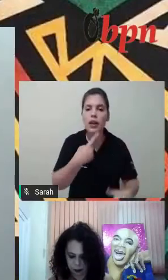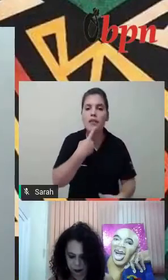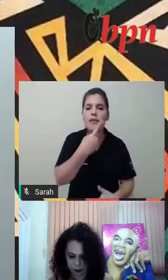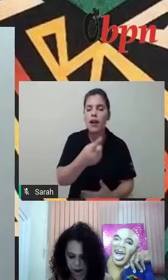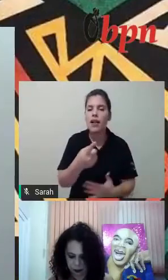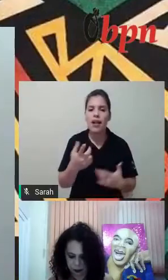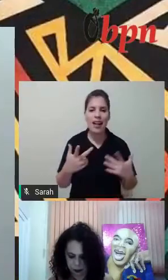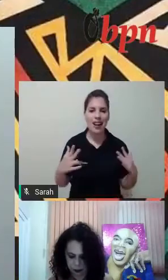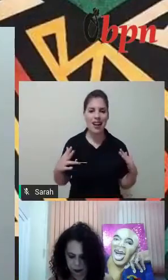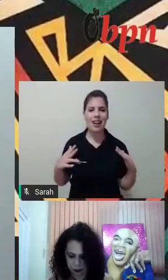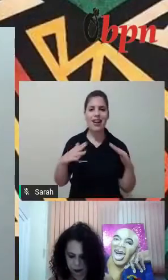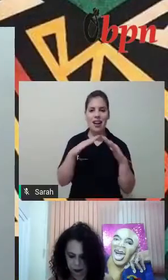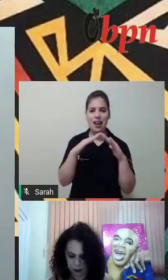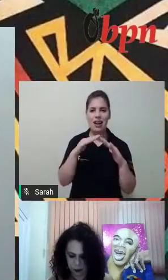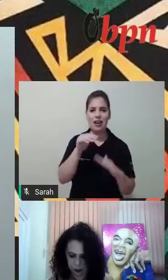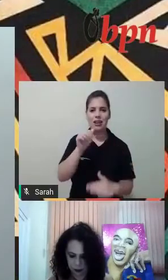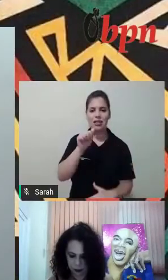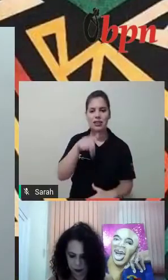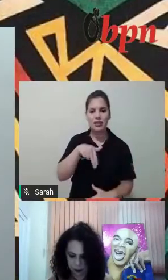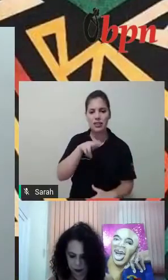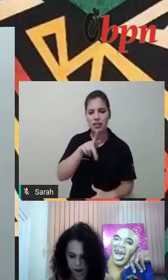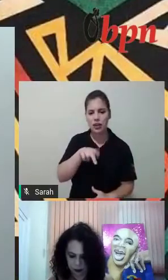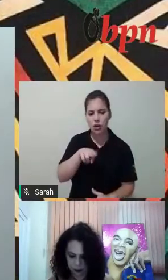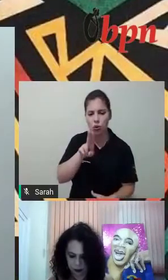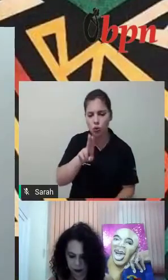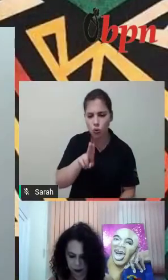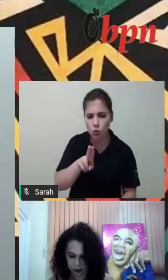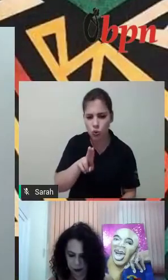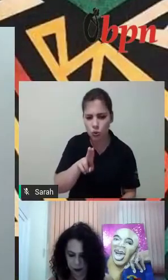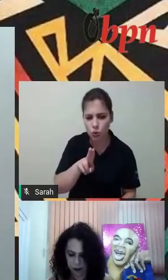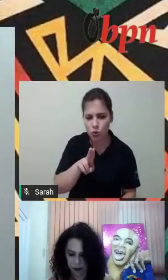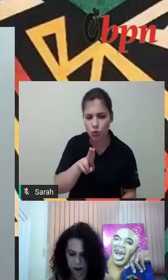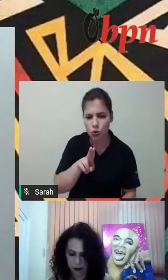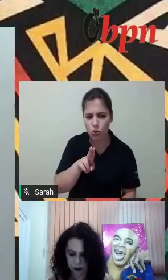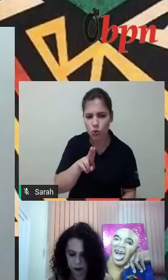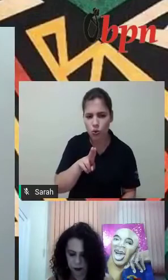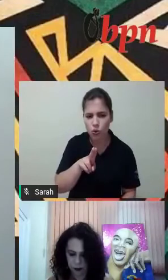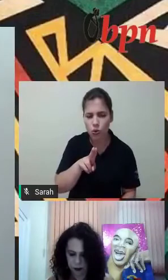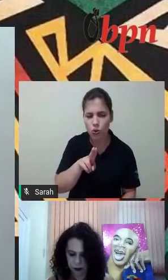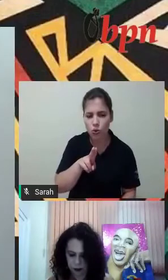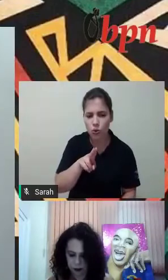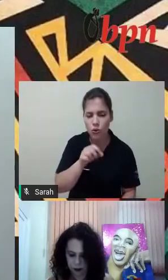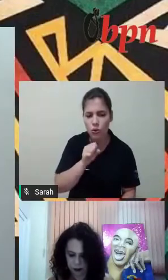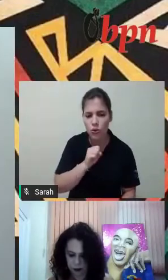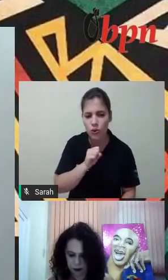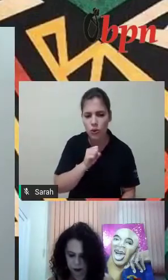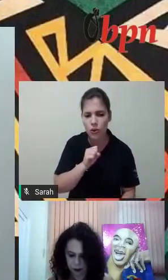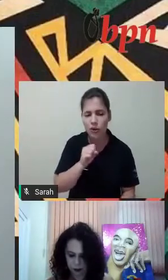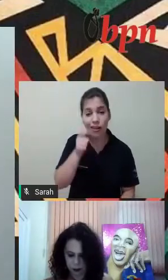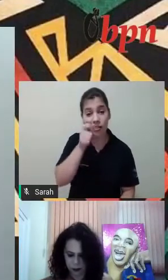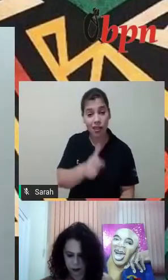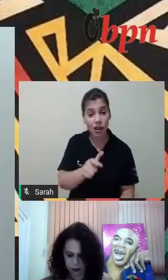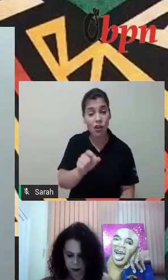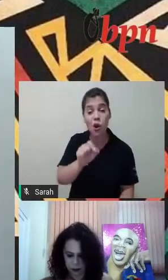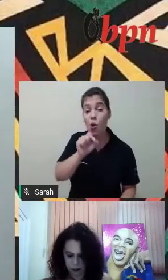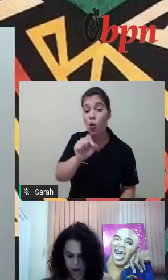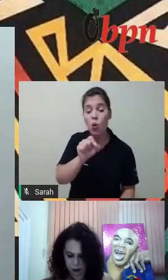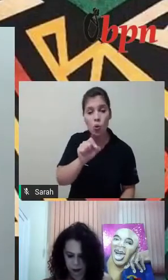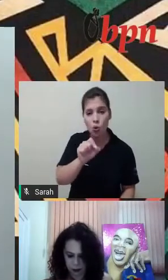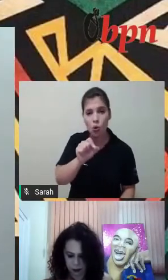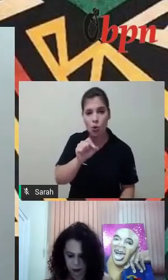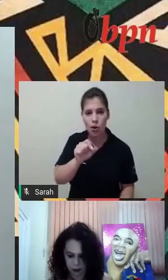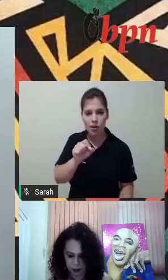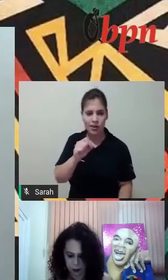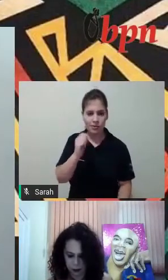seria uma corruptela de angu. E, mas o que mais interessa? em volta do caldeirão